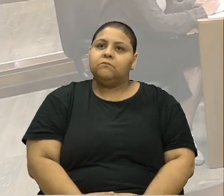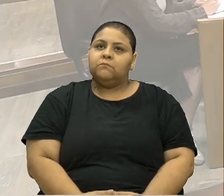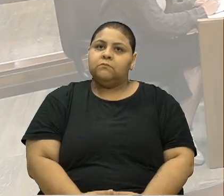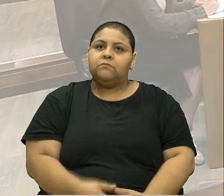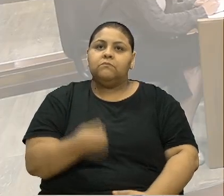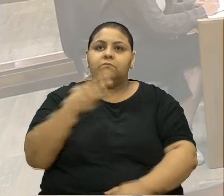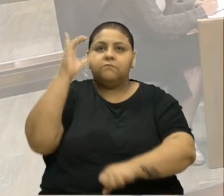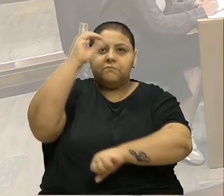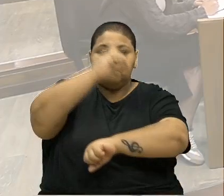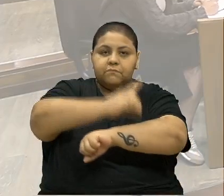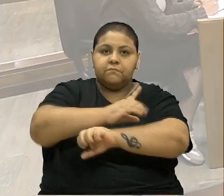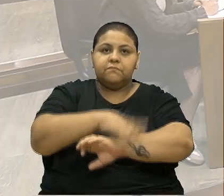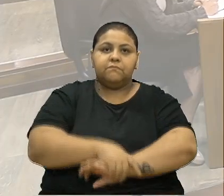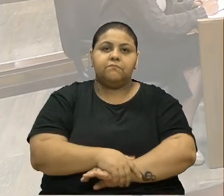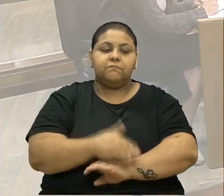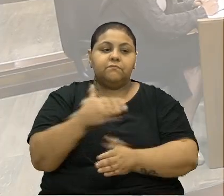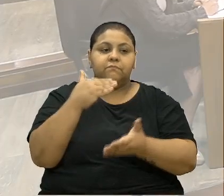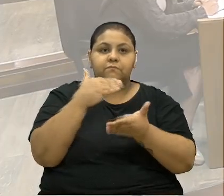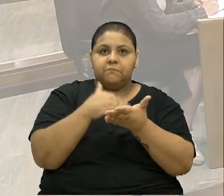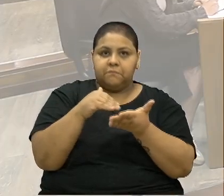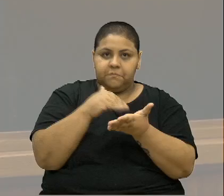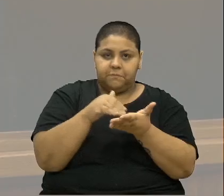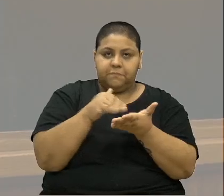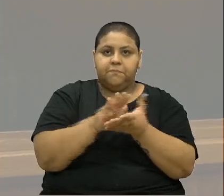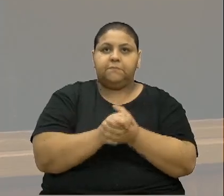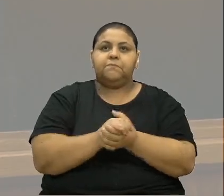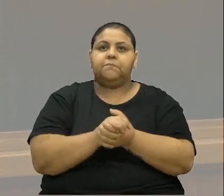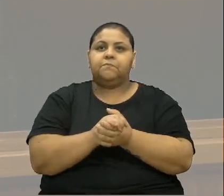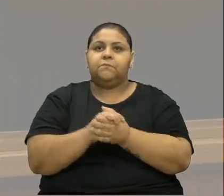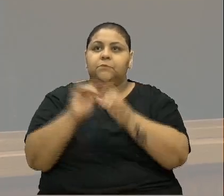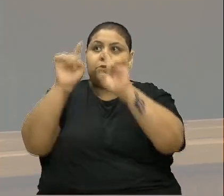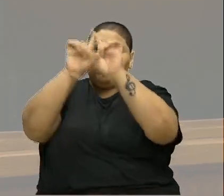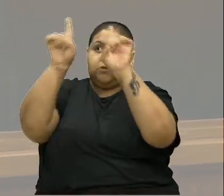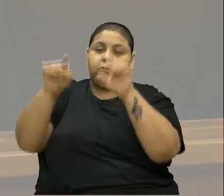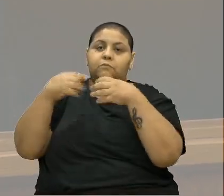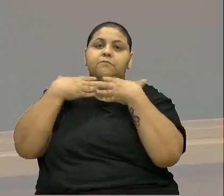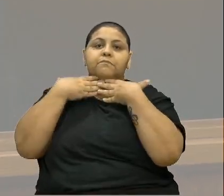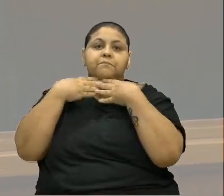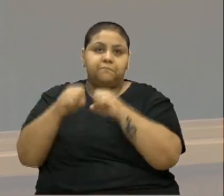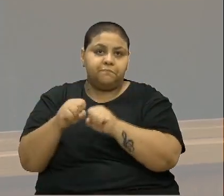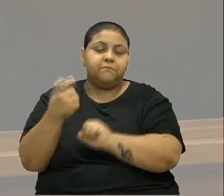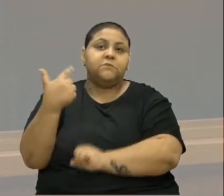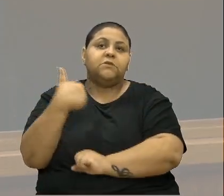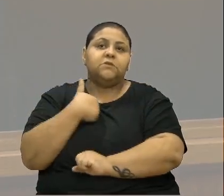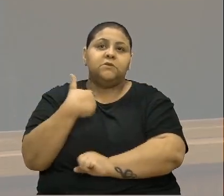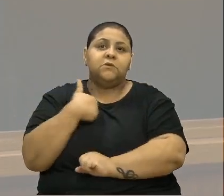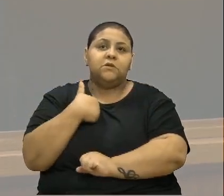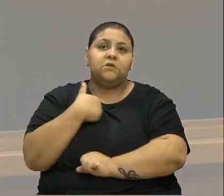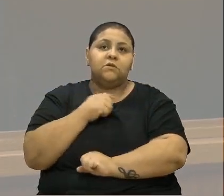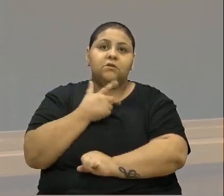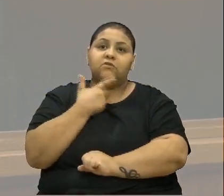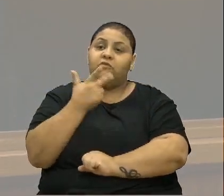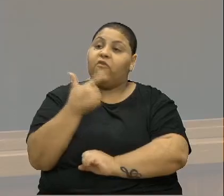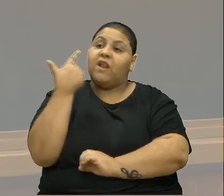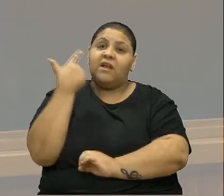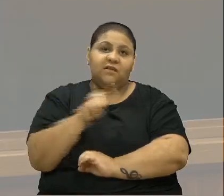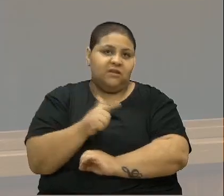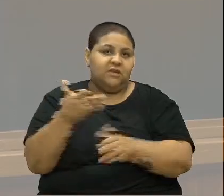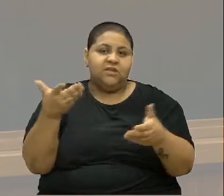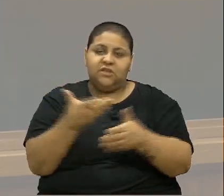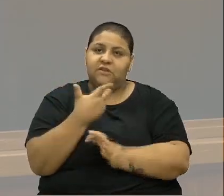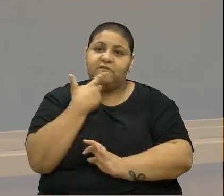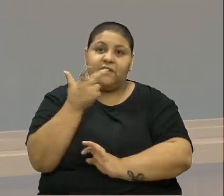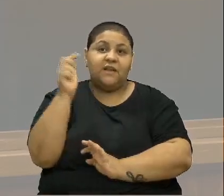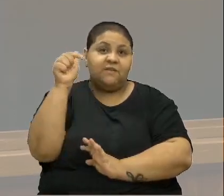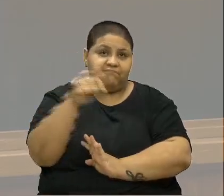Bom dia, então, secretário, pessoal da secretaria. Eu não vou repetir as coisas que já foram